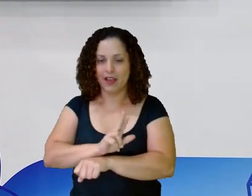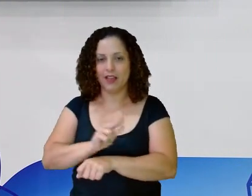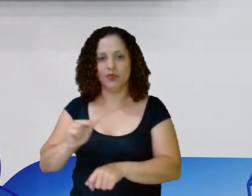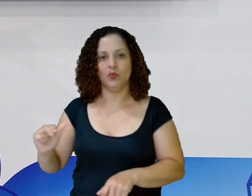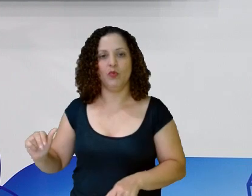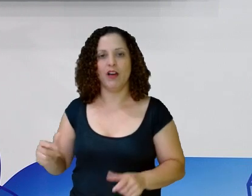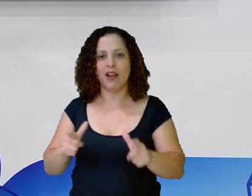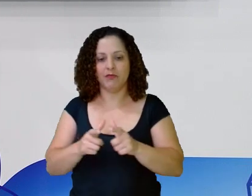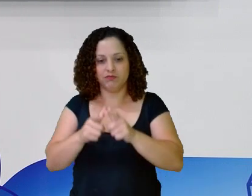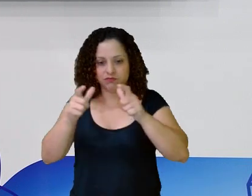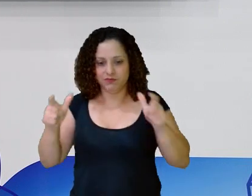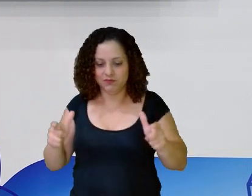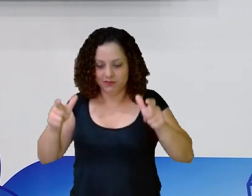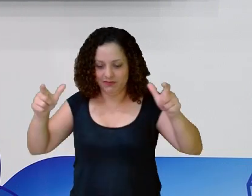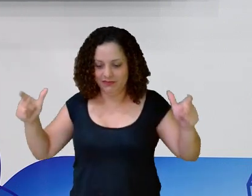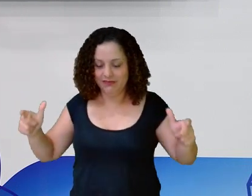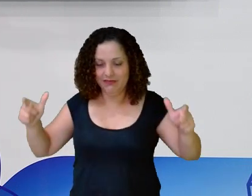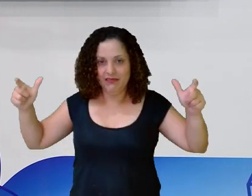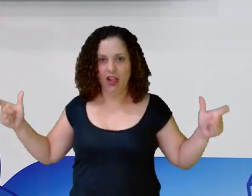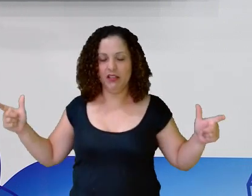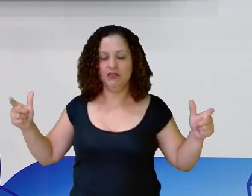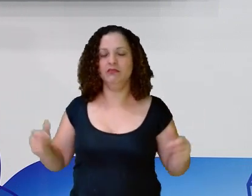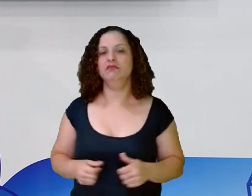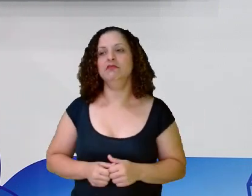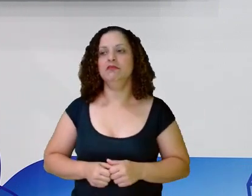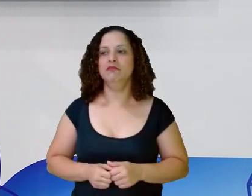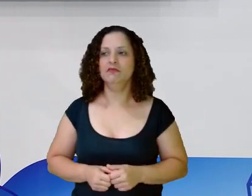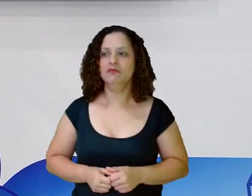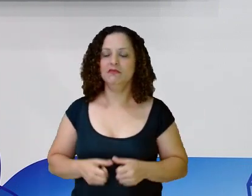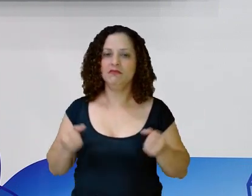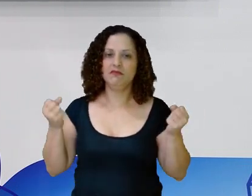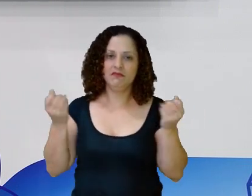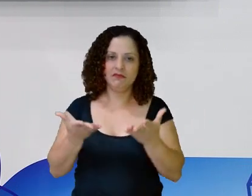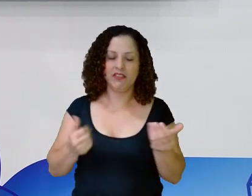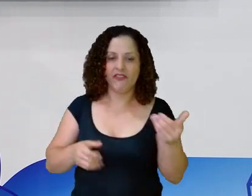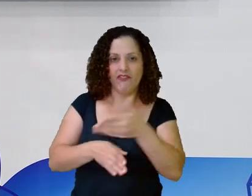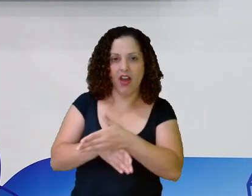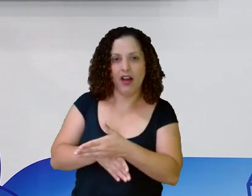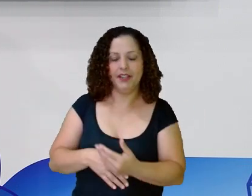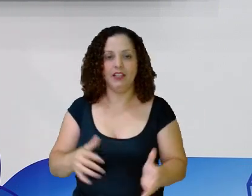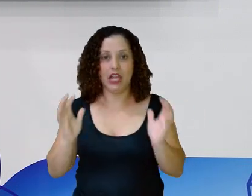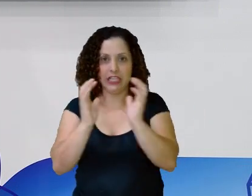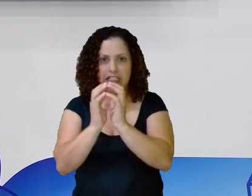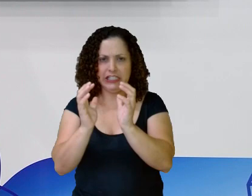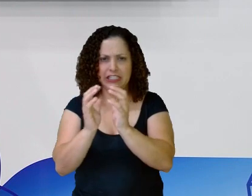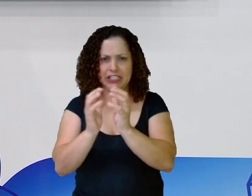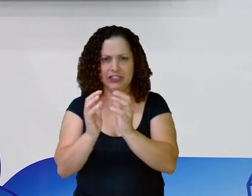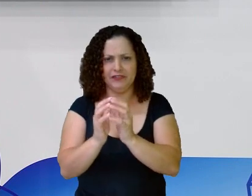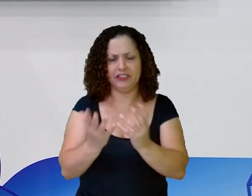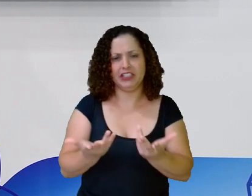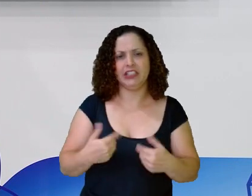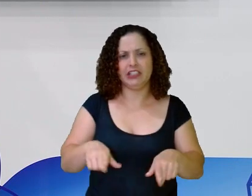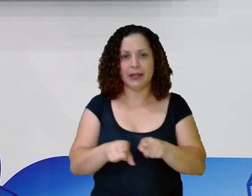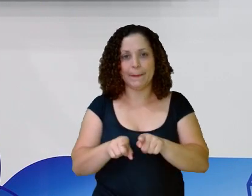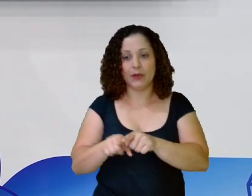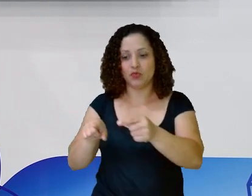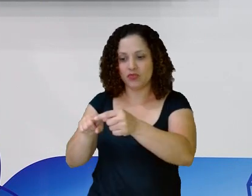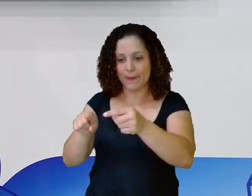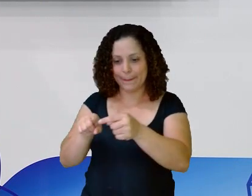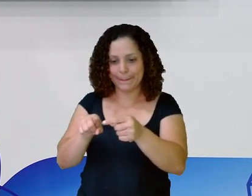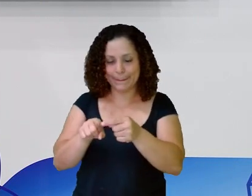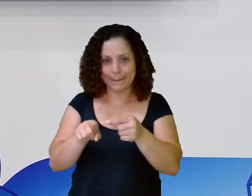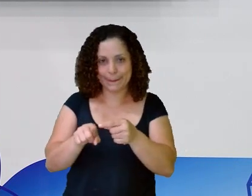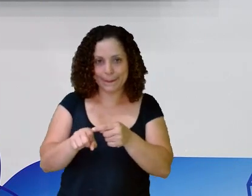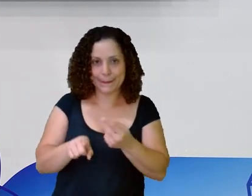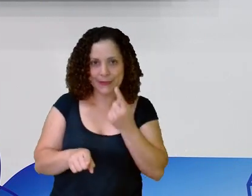cresce cada vez mais. Basta você circular por aqui, pelo centro até nos bairros, que você vai observar